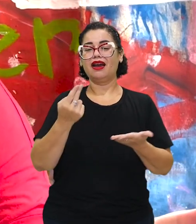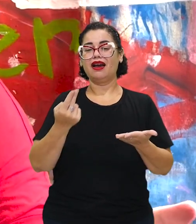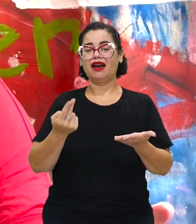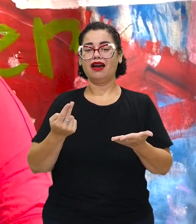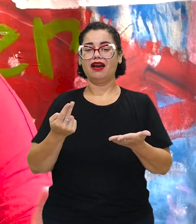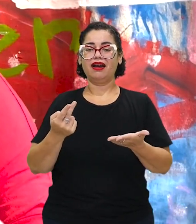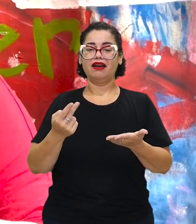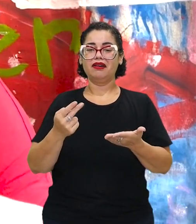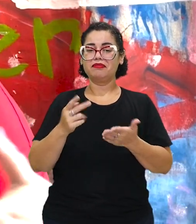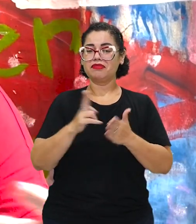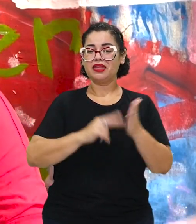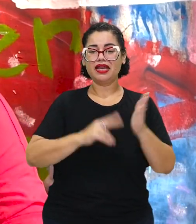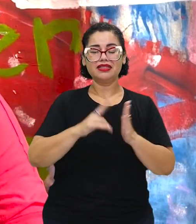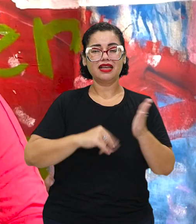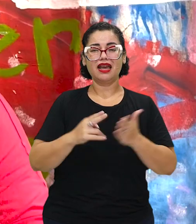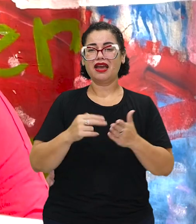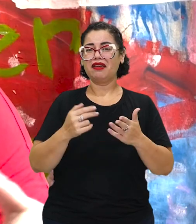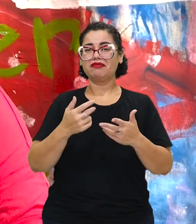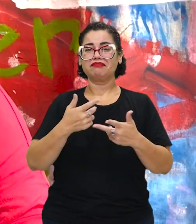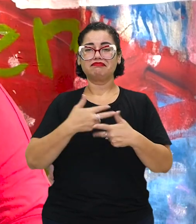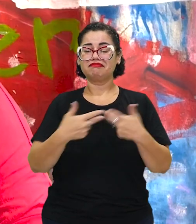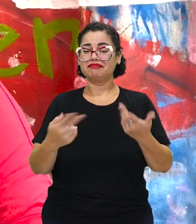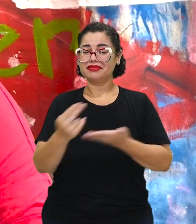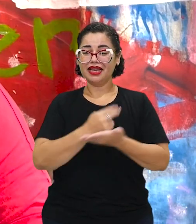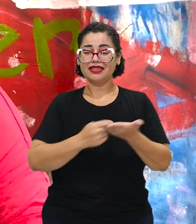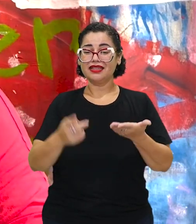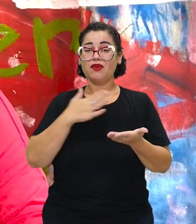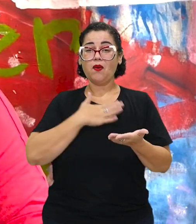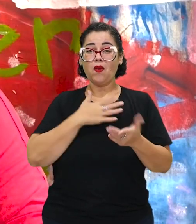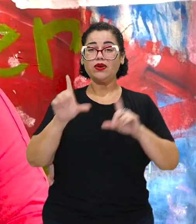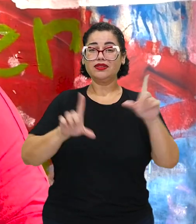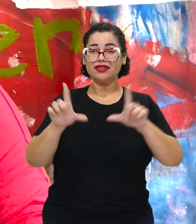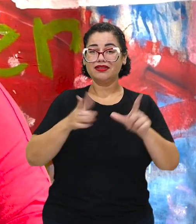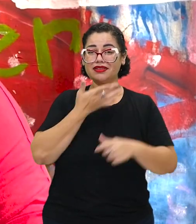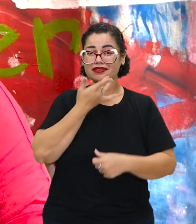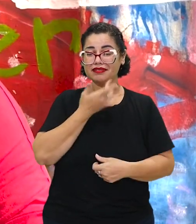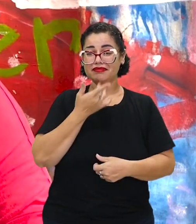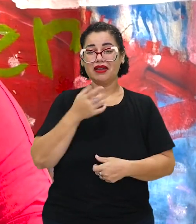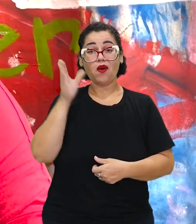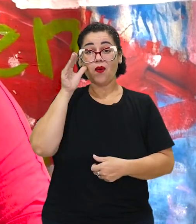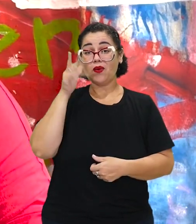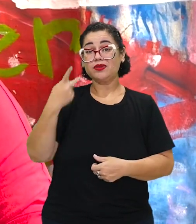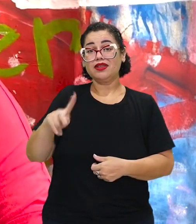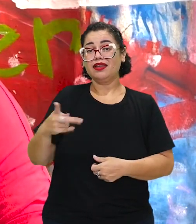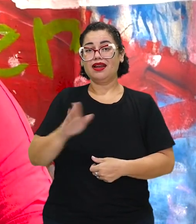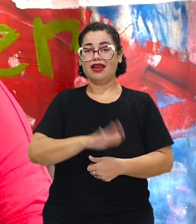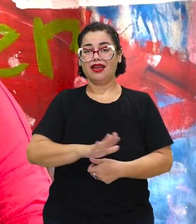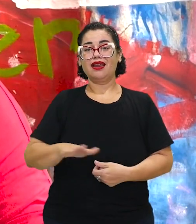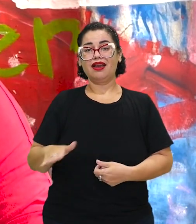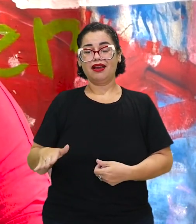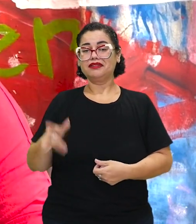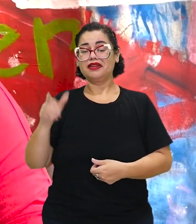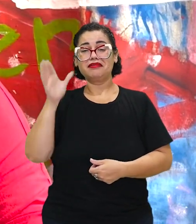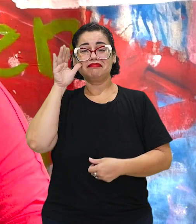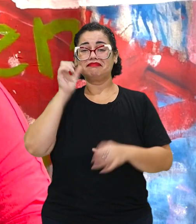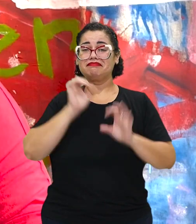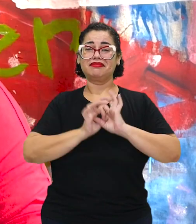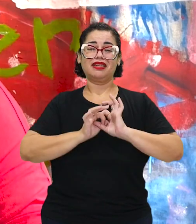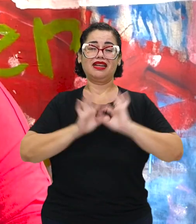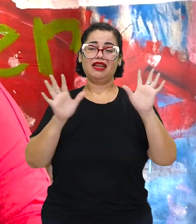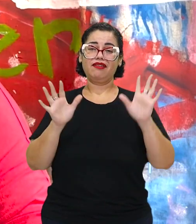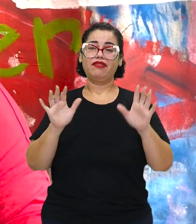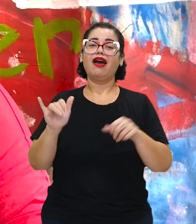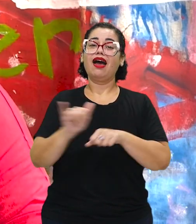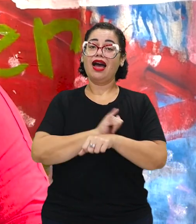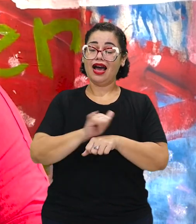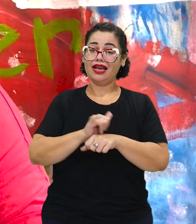Naruto, algum personagem que eles são fãs. a curiosidade vai.